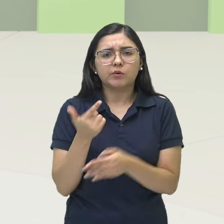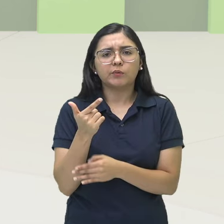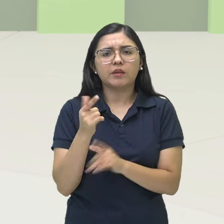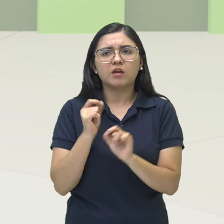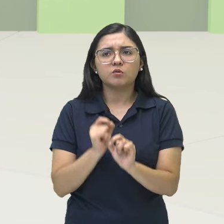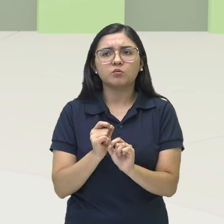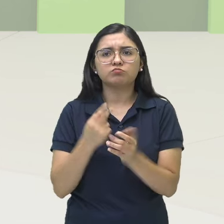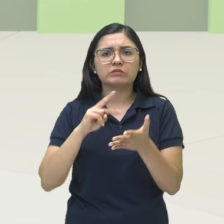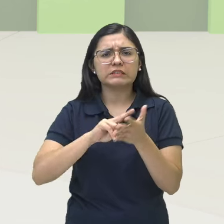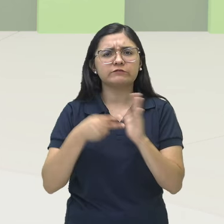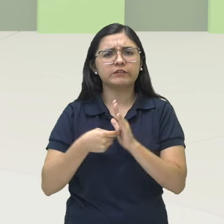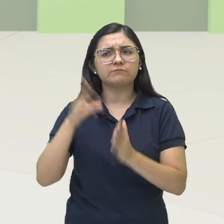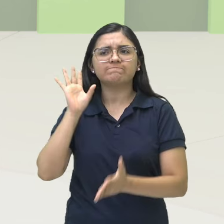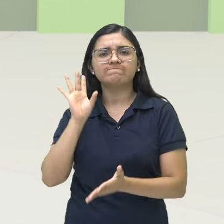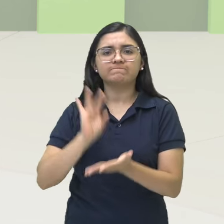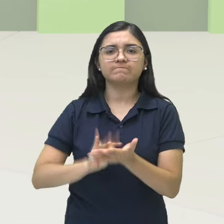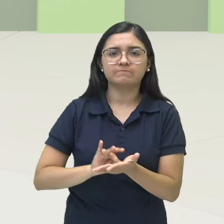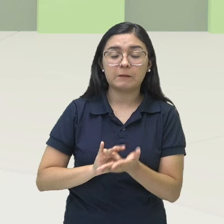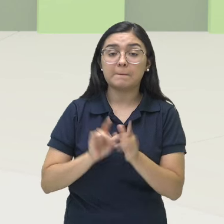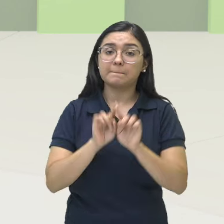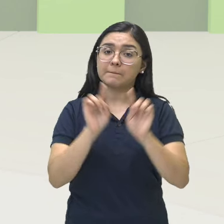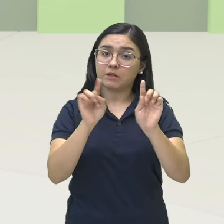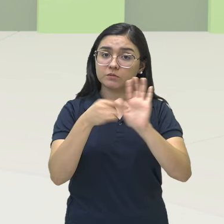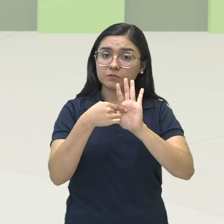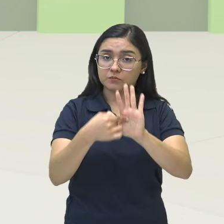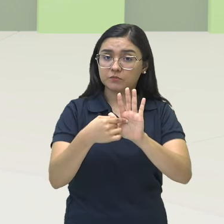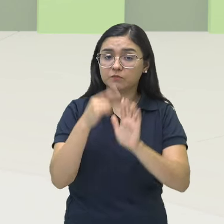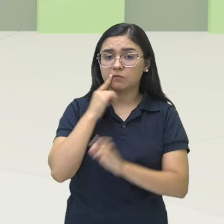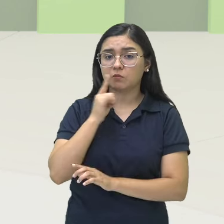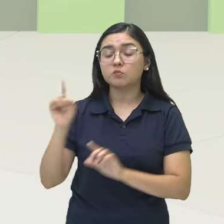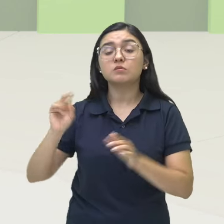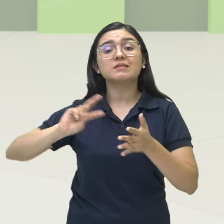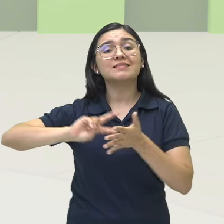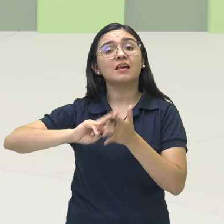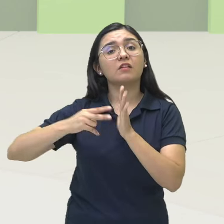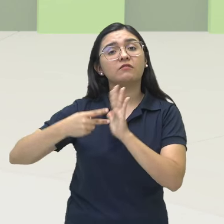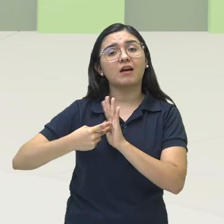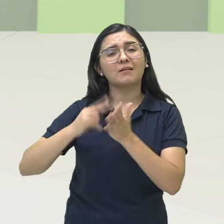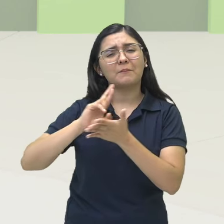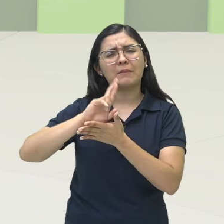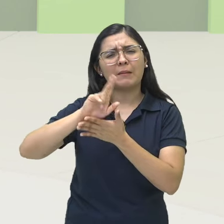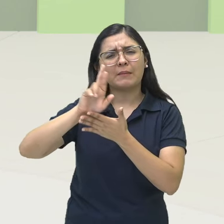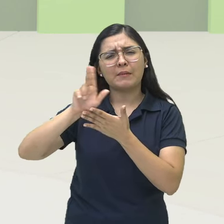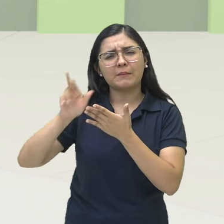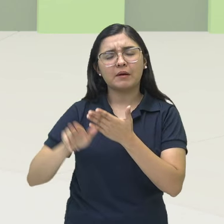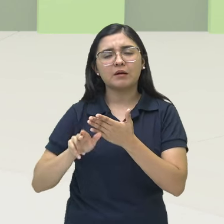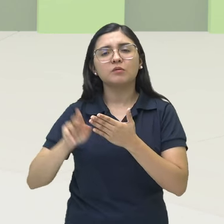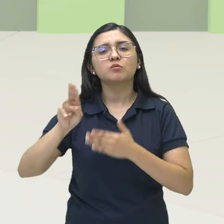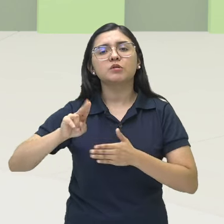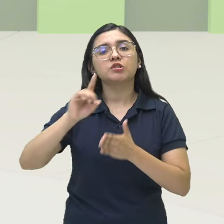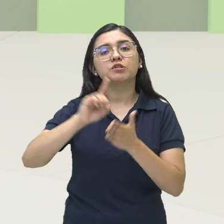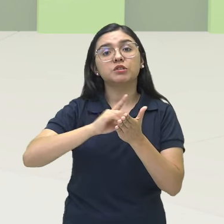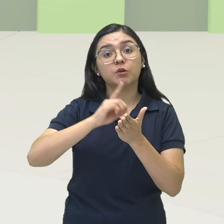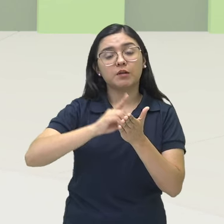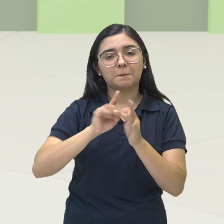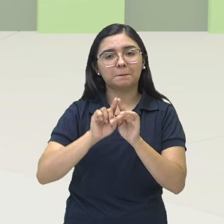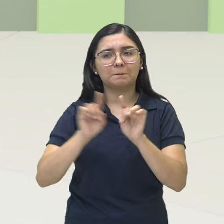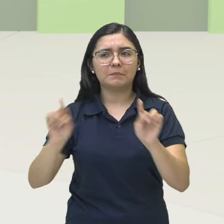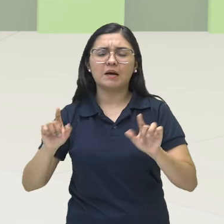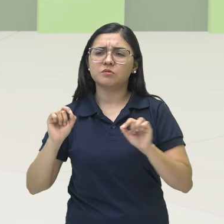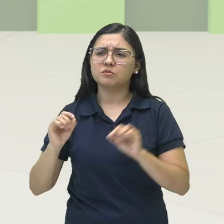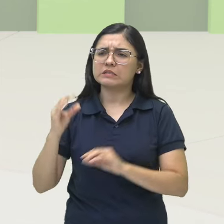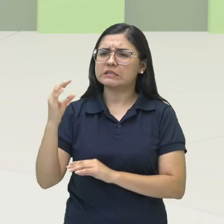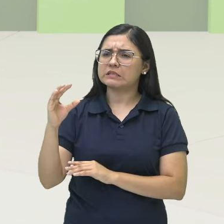em si. Eu trouxe aqui para vocês o que significa, né, através do dicionário, mas em si, o que